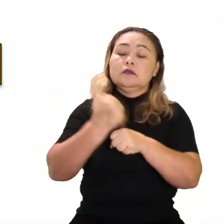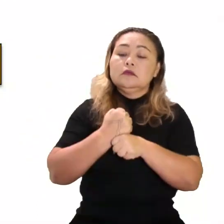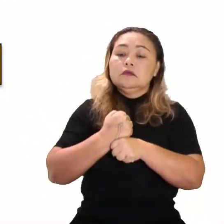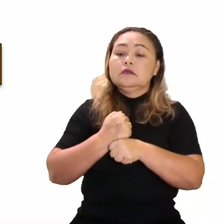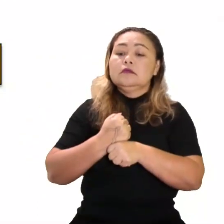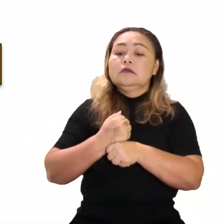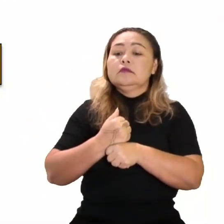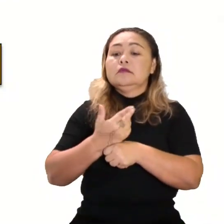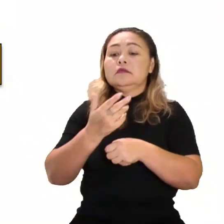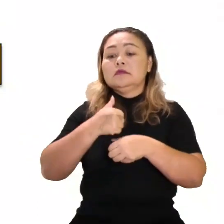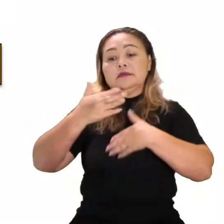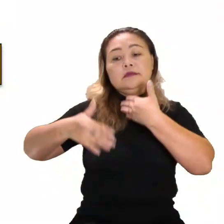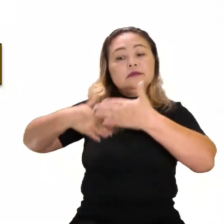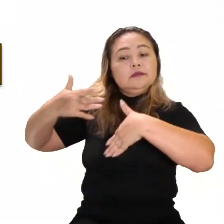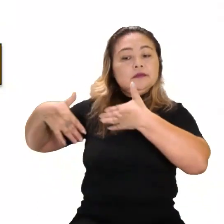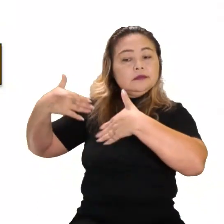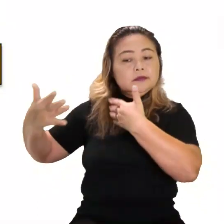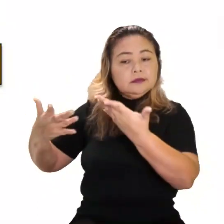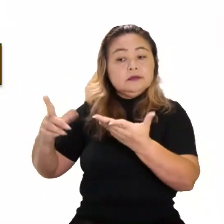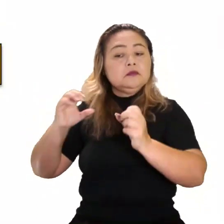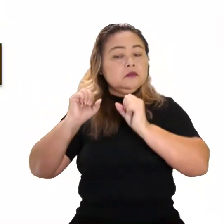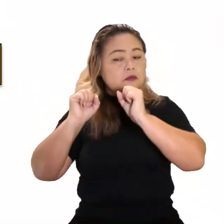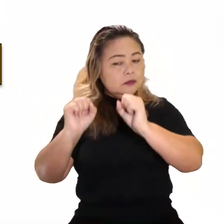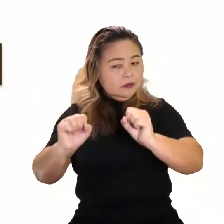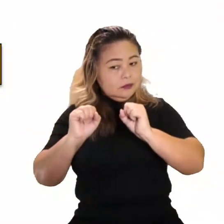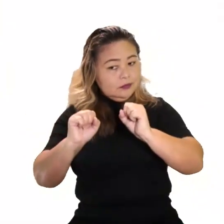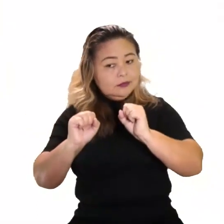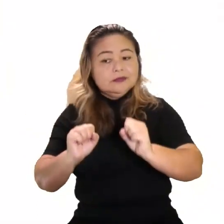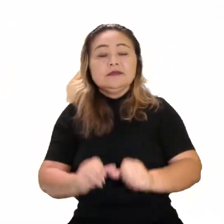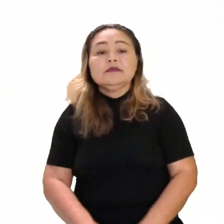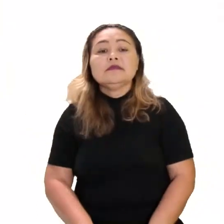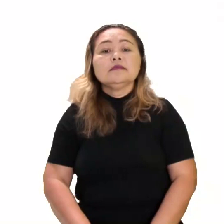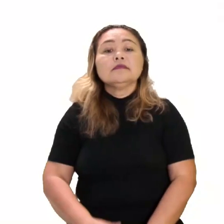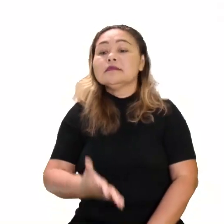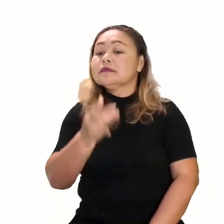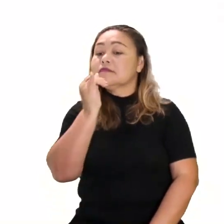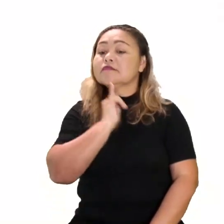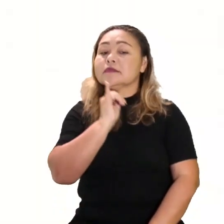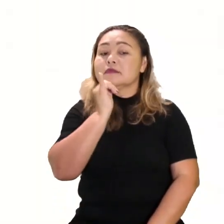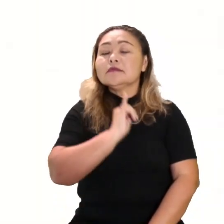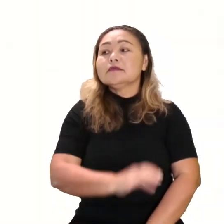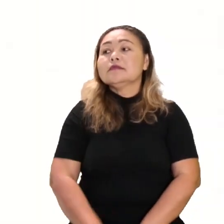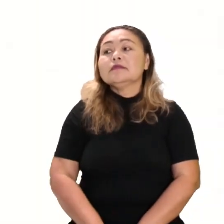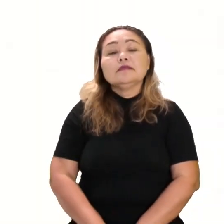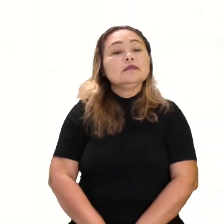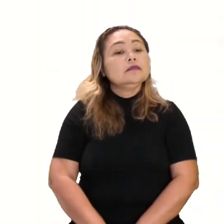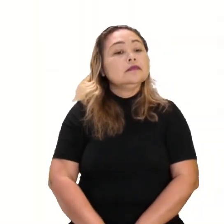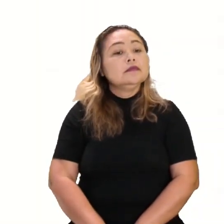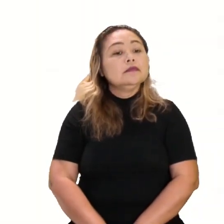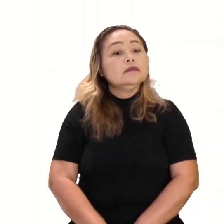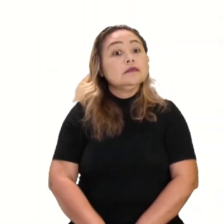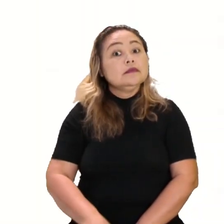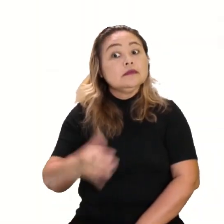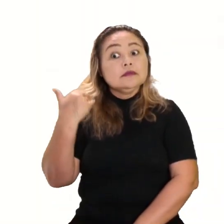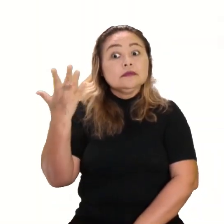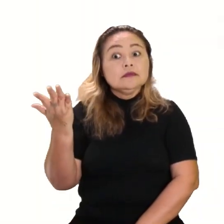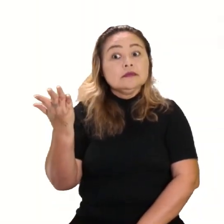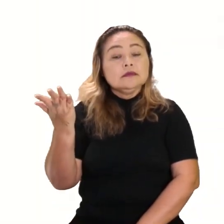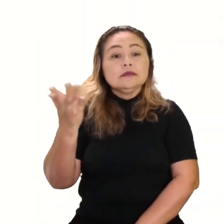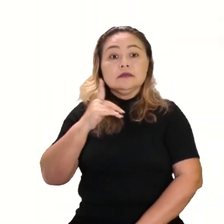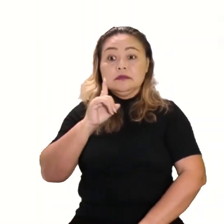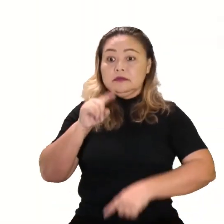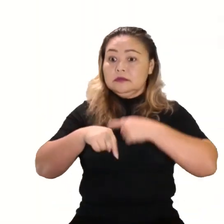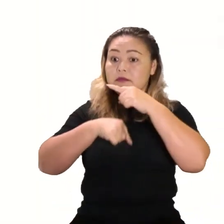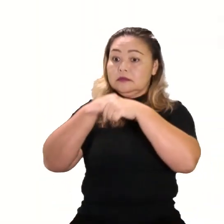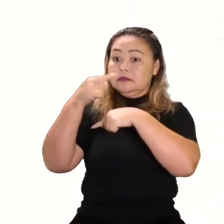termos da PG infinita. Pode, então? Pode. Então tá bom. Vamos a um exemplo? Vamos lá. Vamos lá. Olha essa nossa